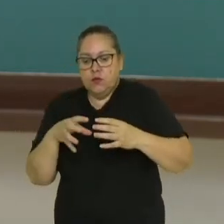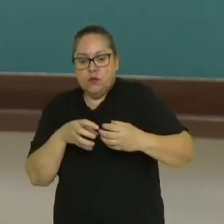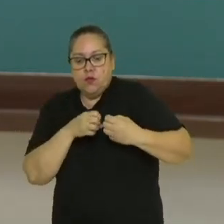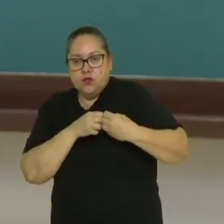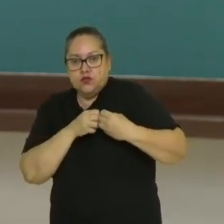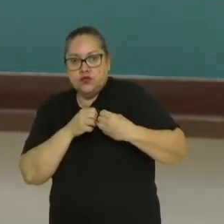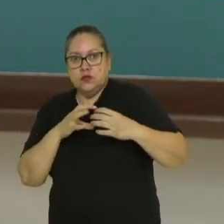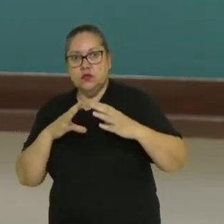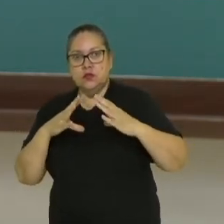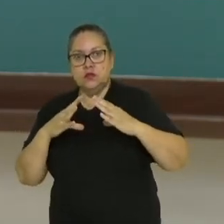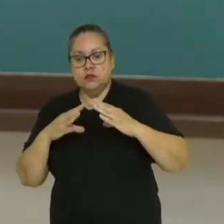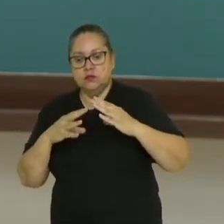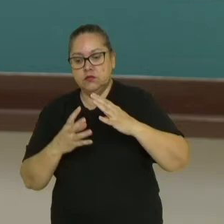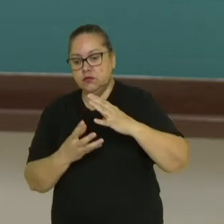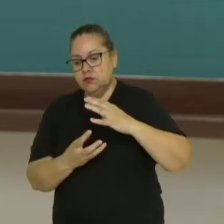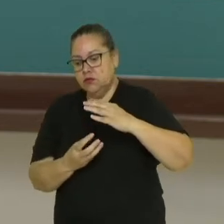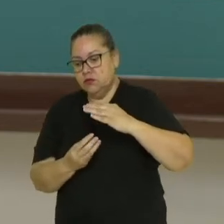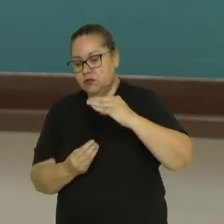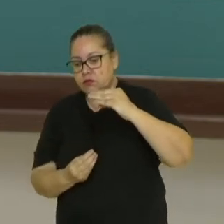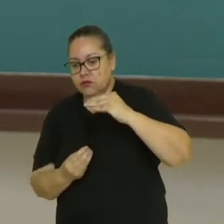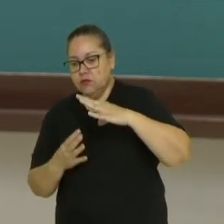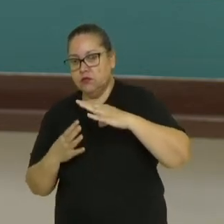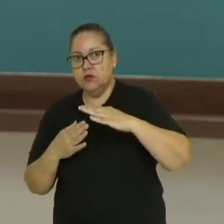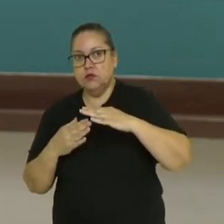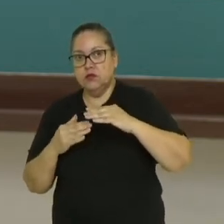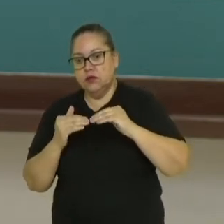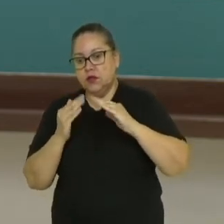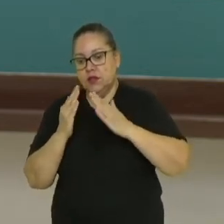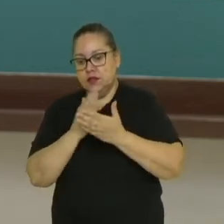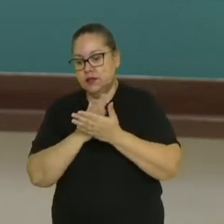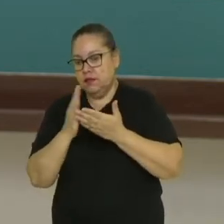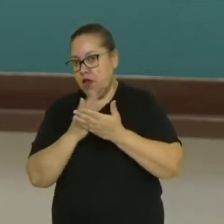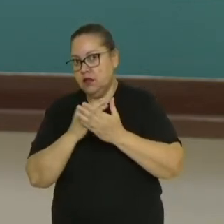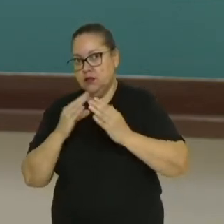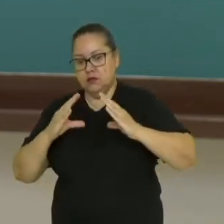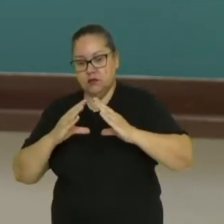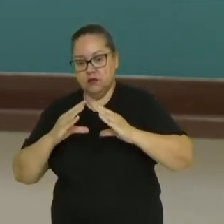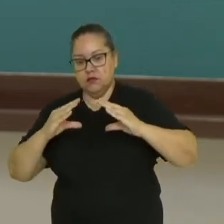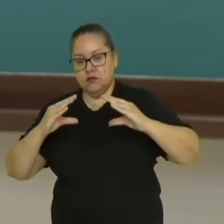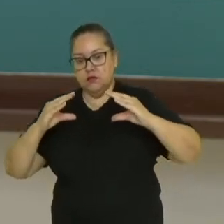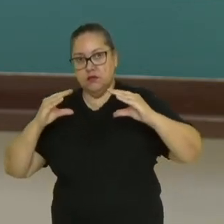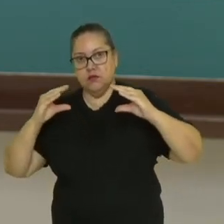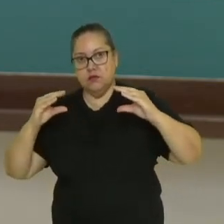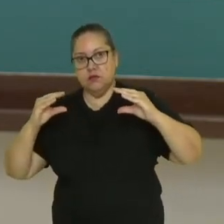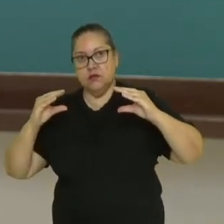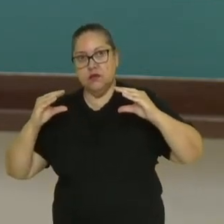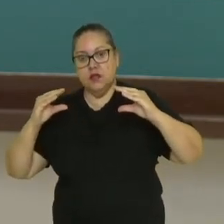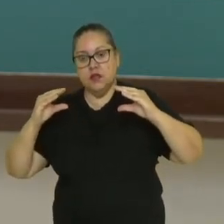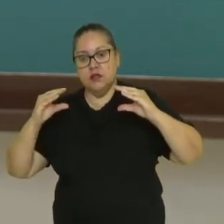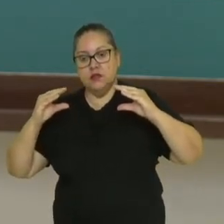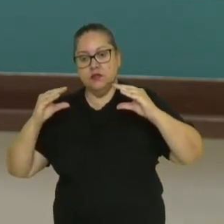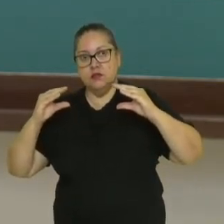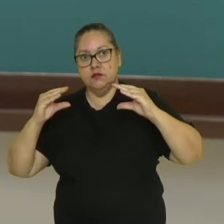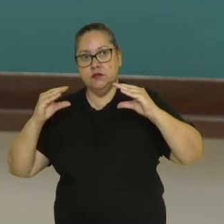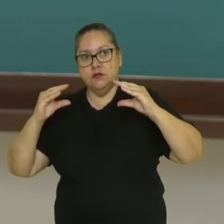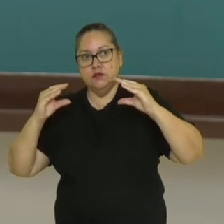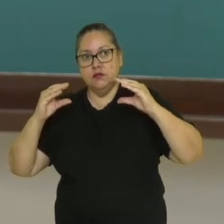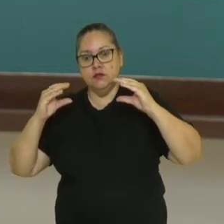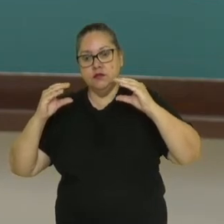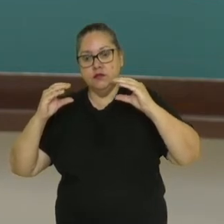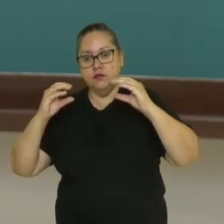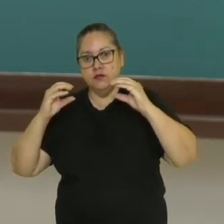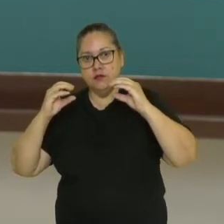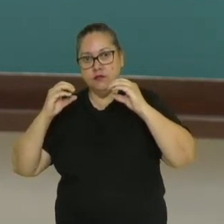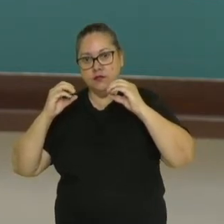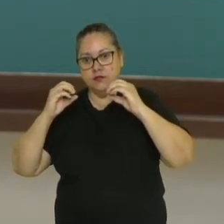os cromossomos vai para um lado da célula e para o outro lado da célula. E depois tem a telófase, que a célula vai se